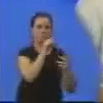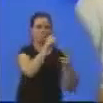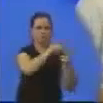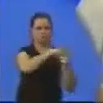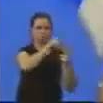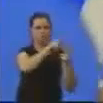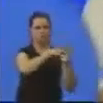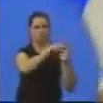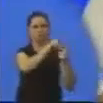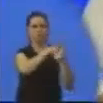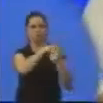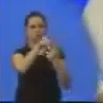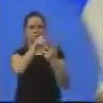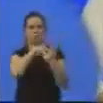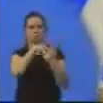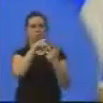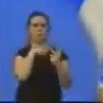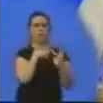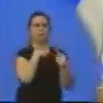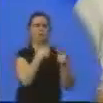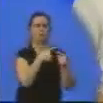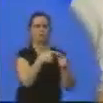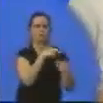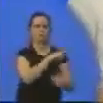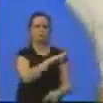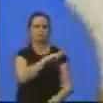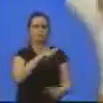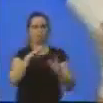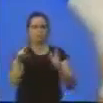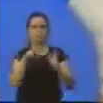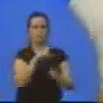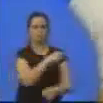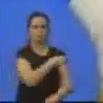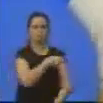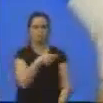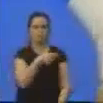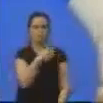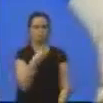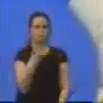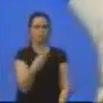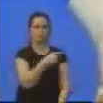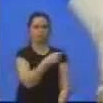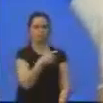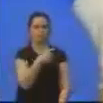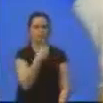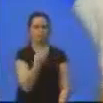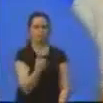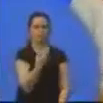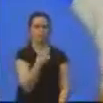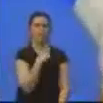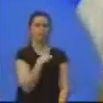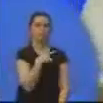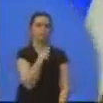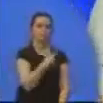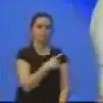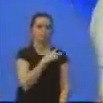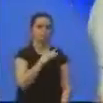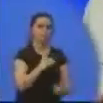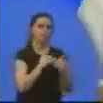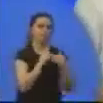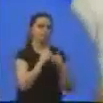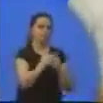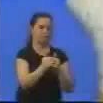que obrigatoriamente na ordem da reta real, menos 3, depois o 1. Aí eu vou sinal